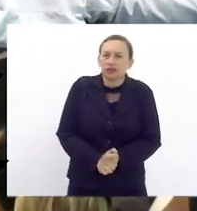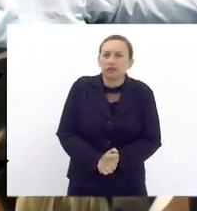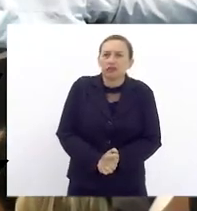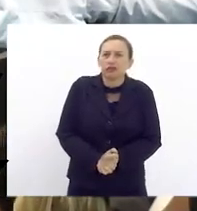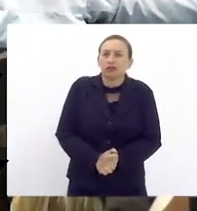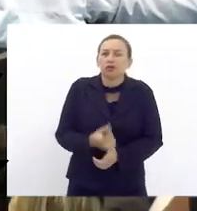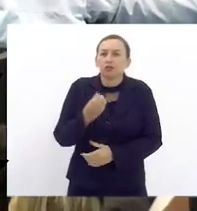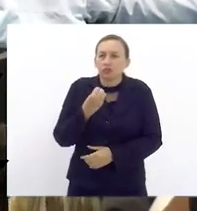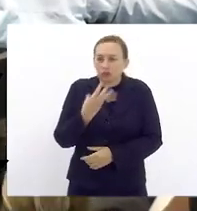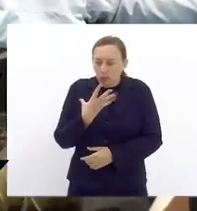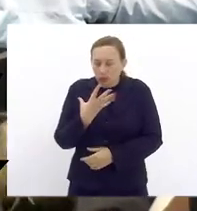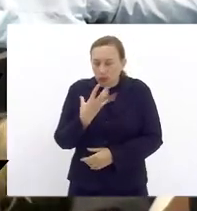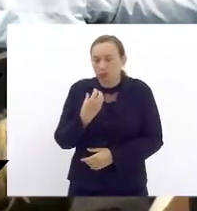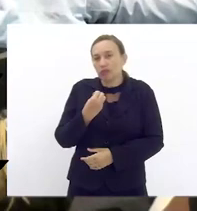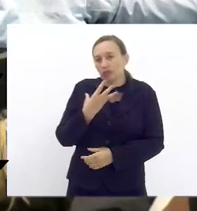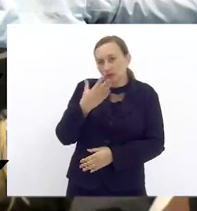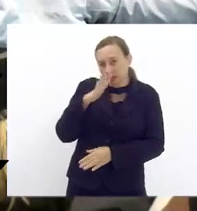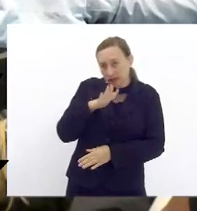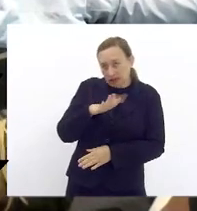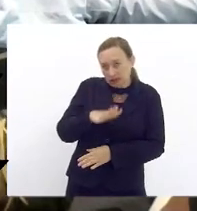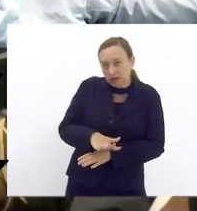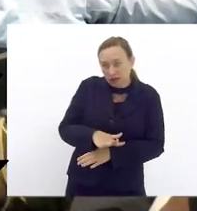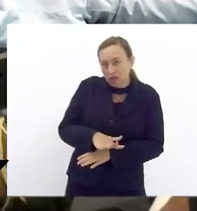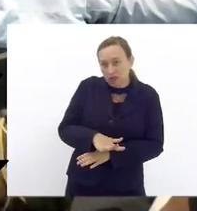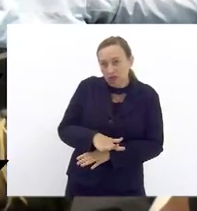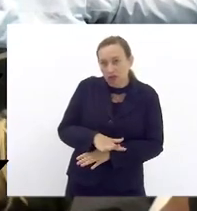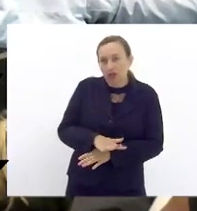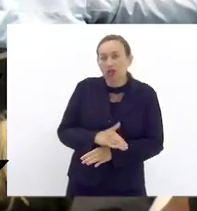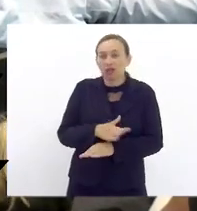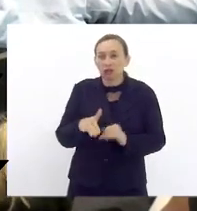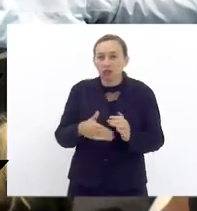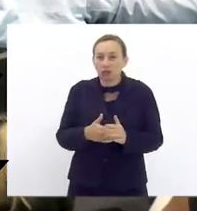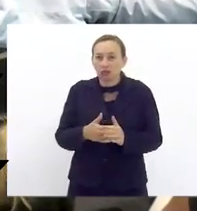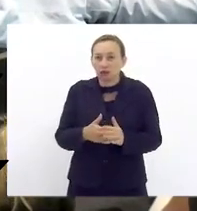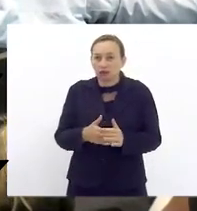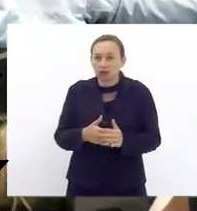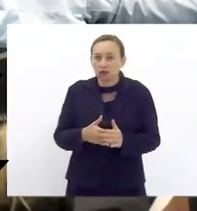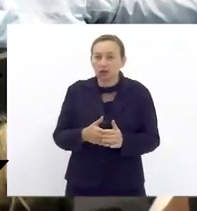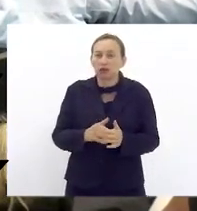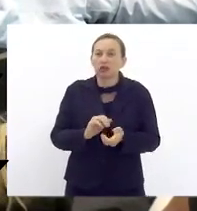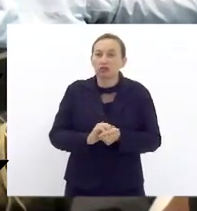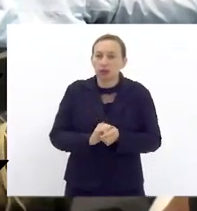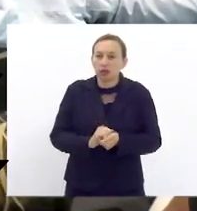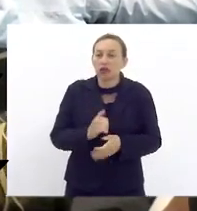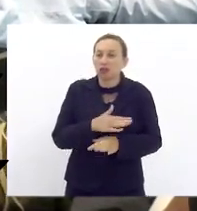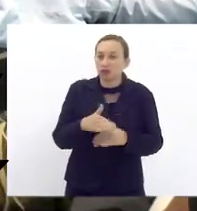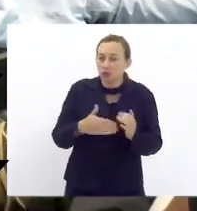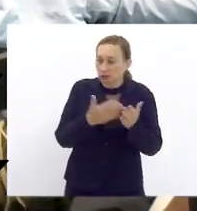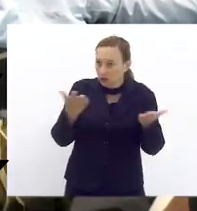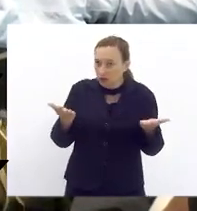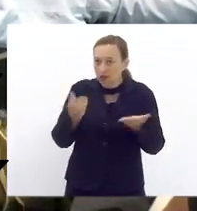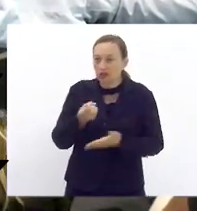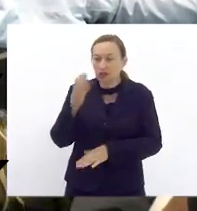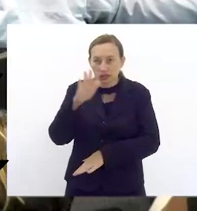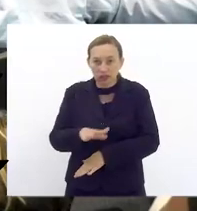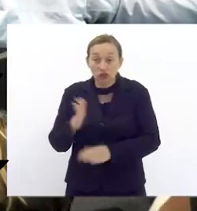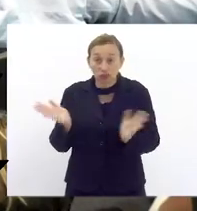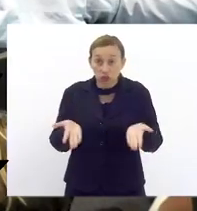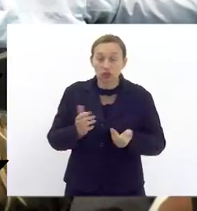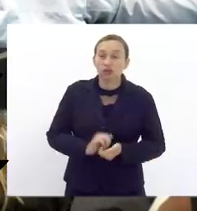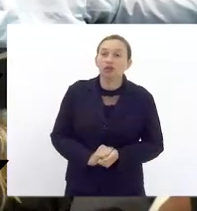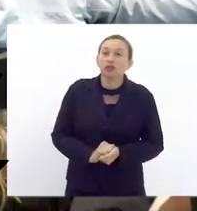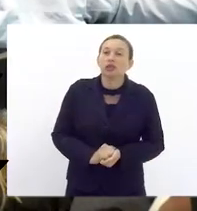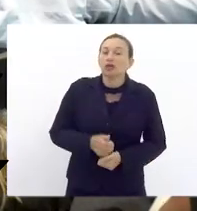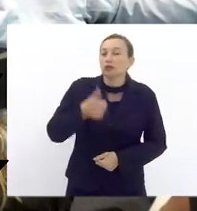é bom bom Boa tarde a todos a todos presentes minha benção de todos indistintamente nessa tarde de hoje é